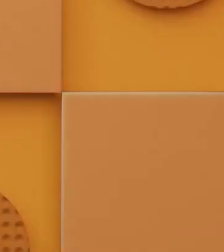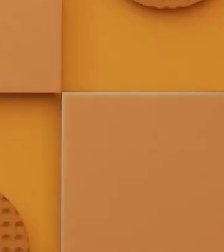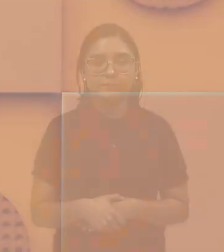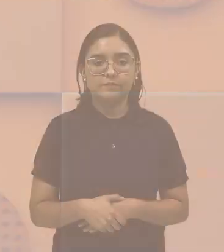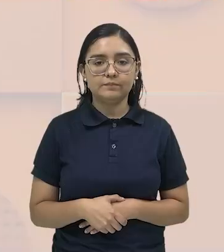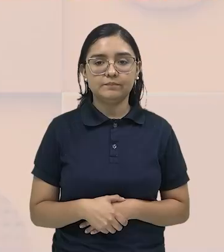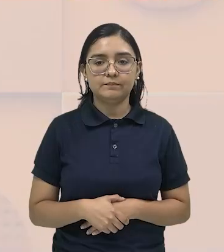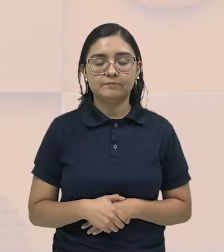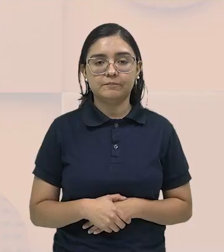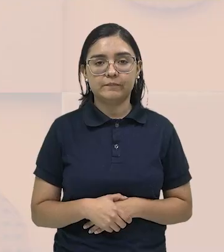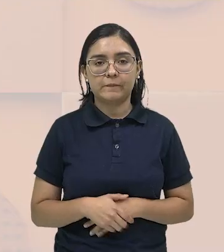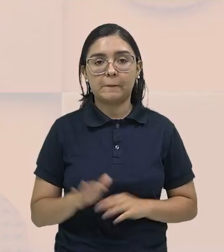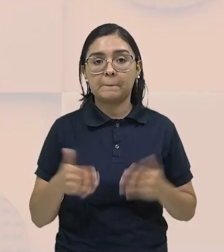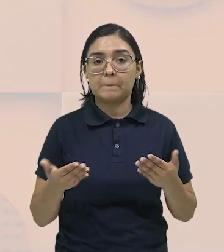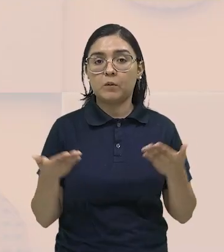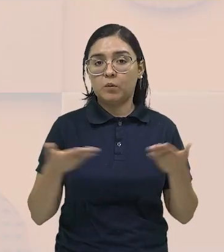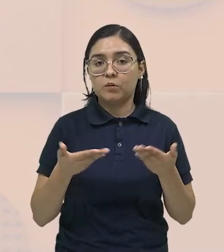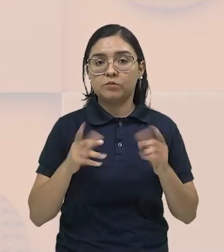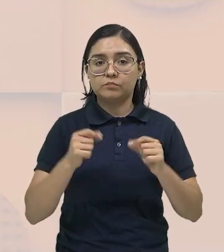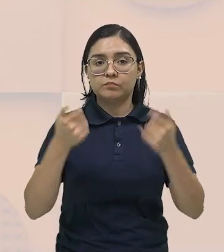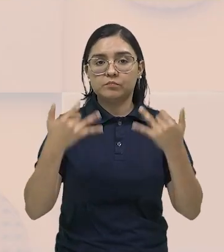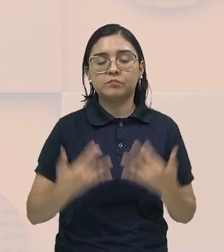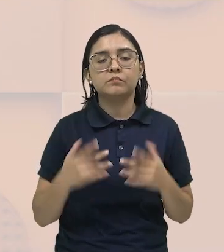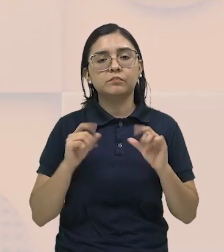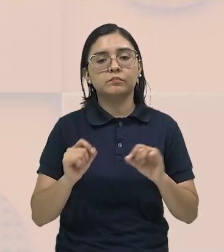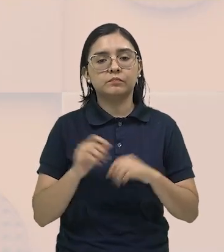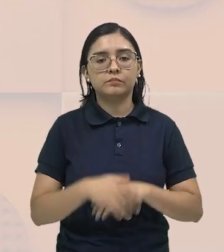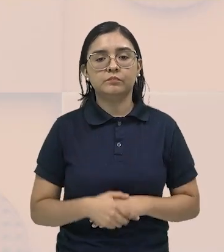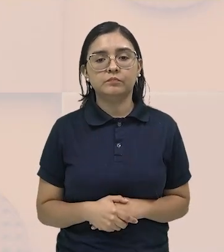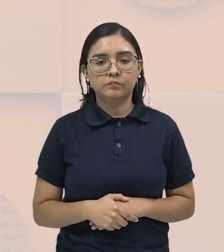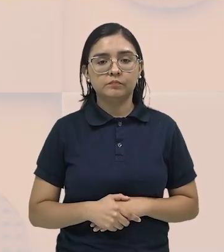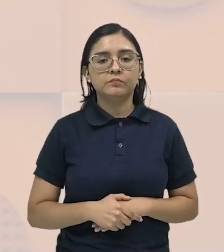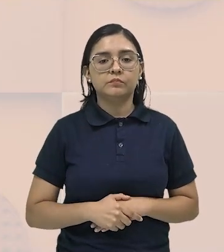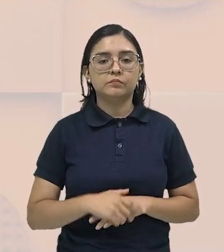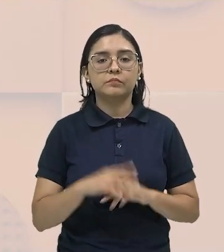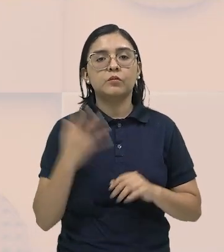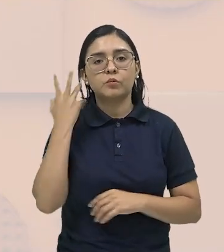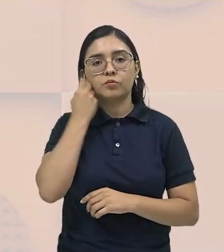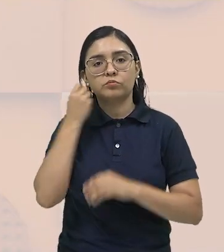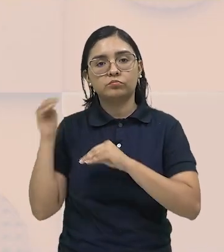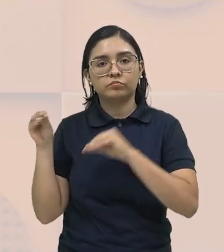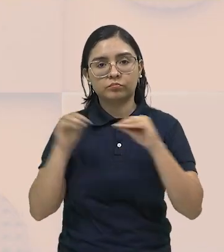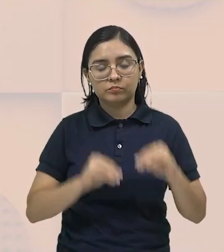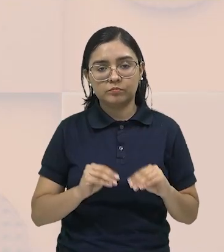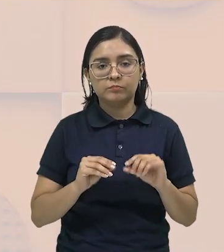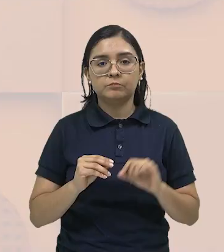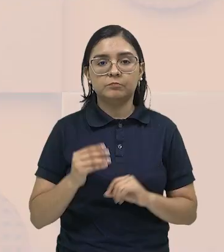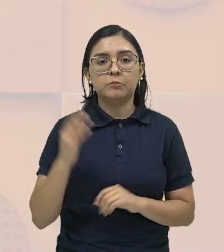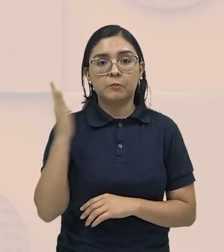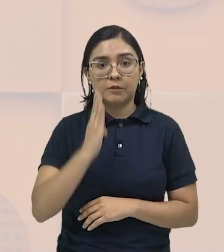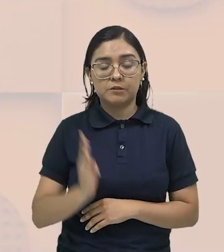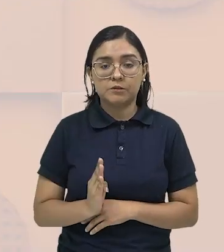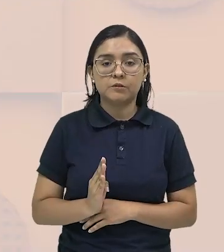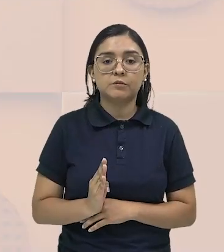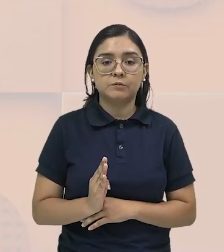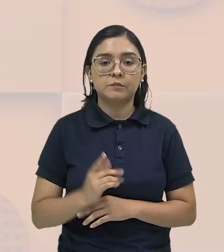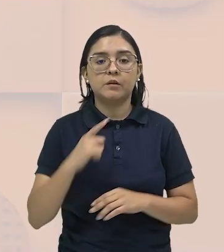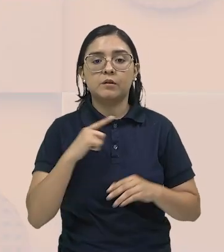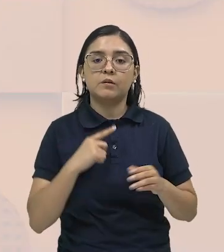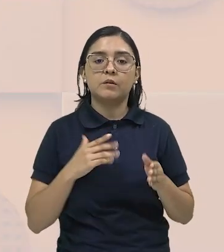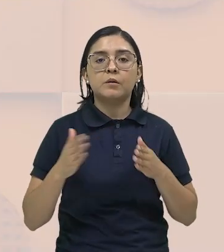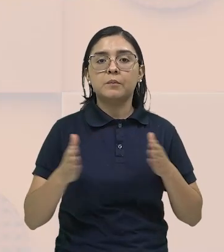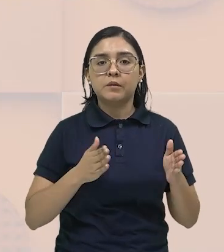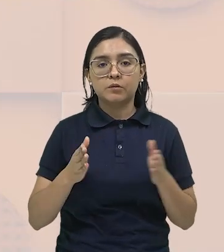Então, alunos, hoje vamos falar sobre a vinda de Dom João para o Brasil. Nós chamaremos esse momento de